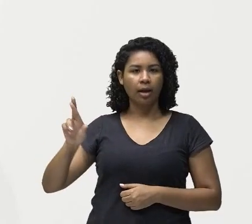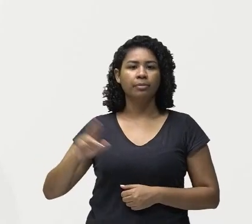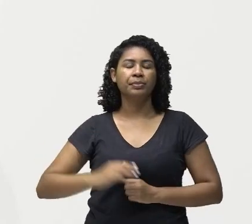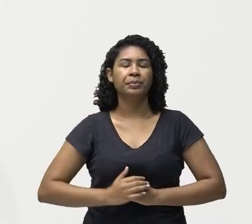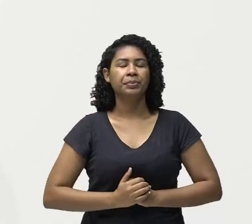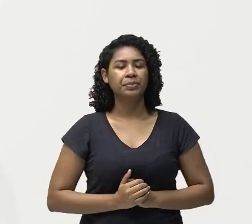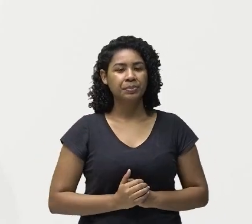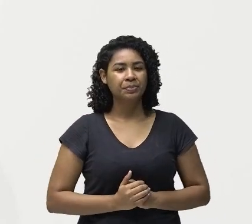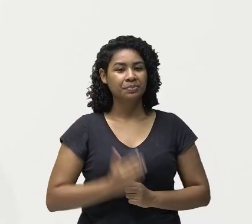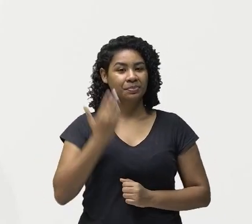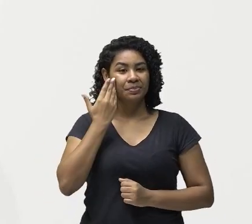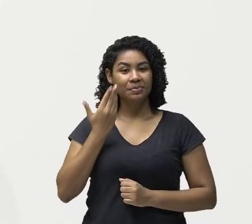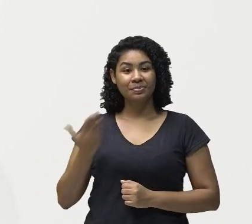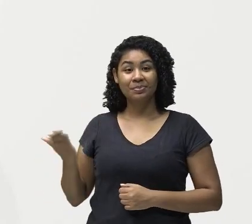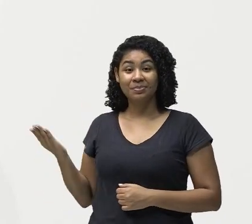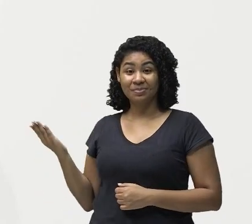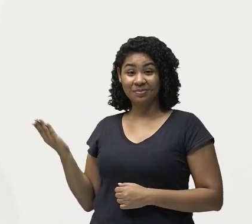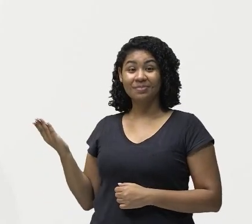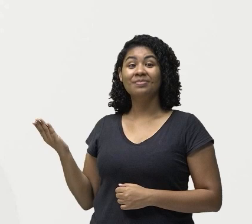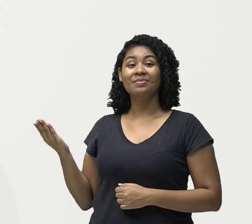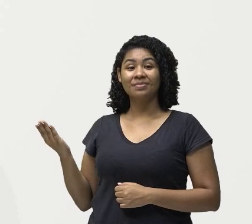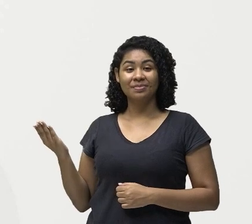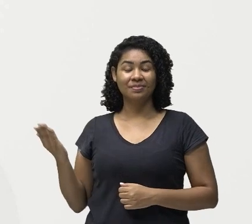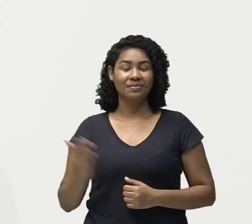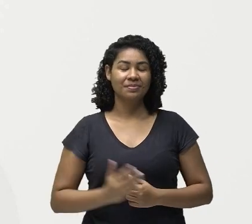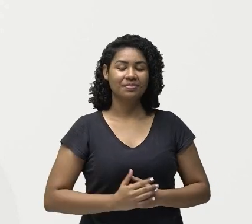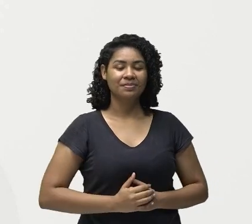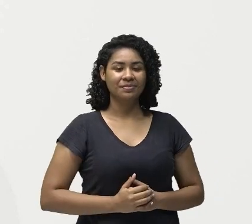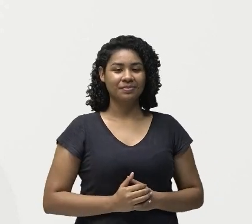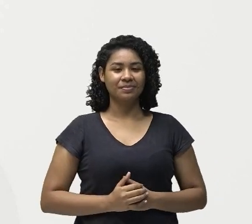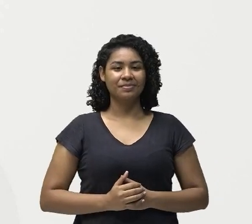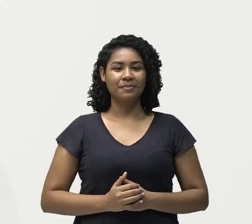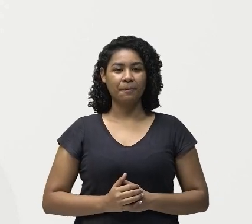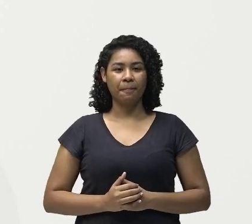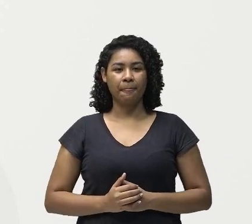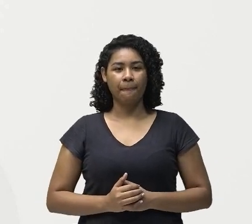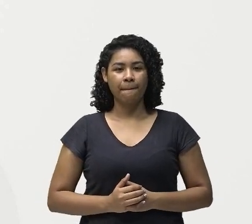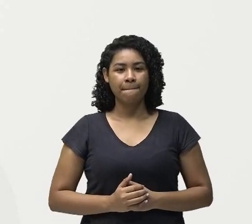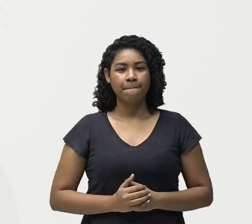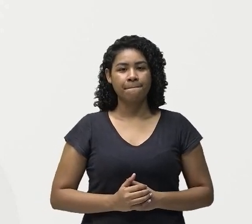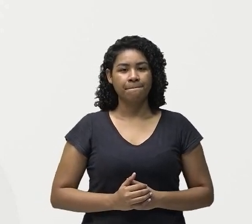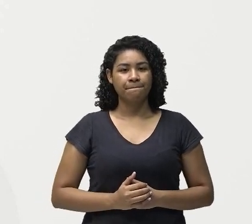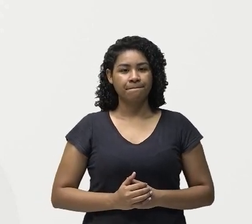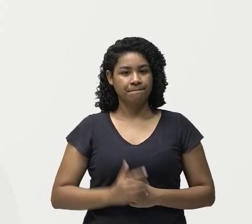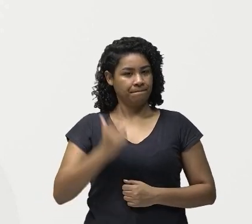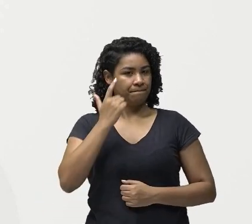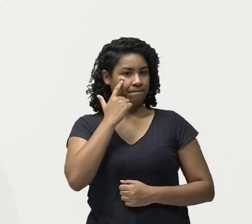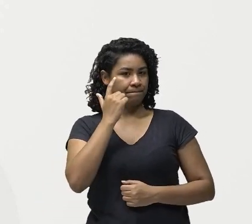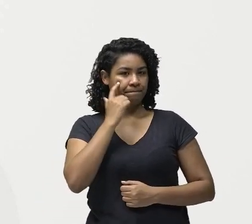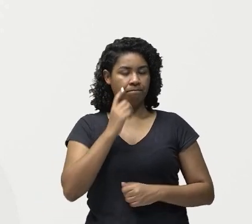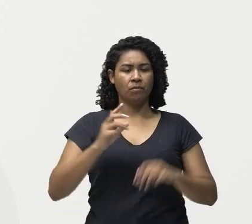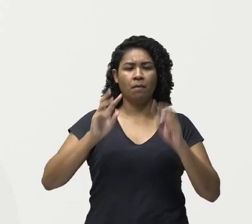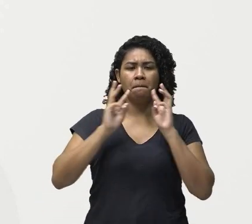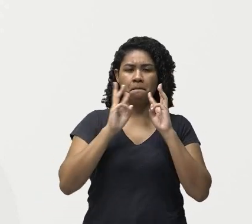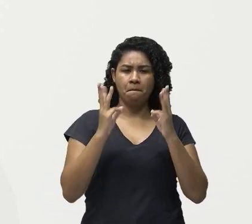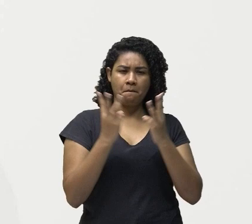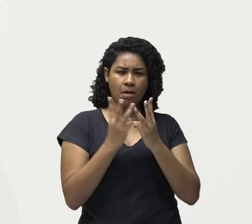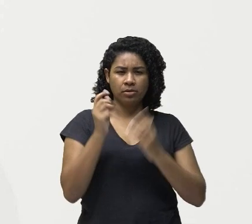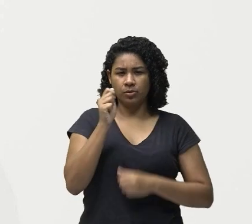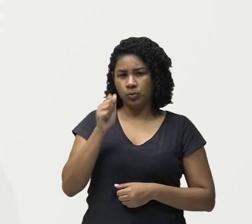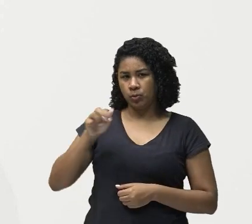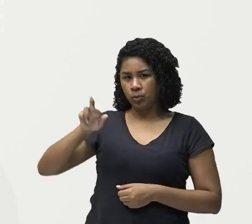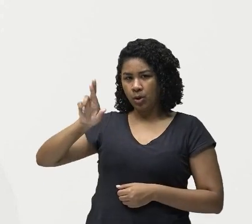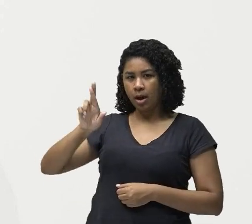Olhem só comigo, acompanhem comigo a leitura da cartela. As massas de ar são representadas